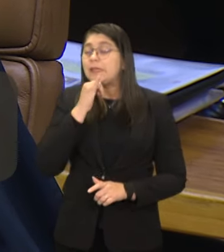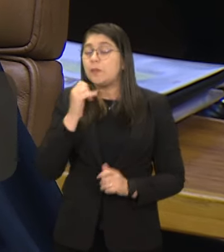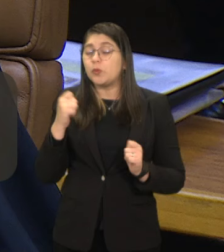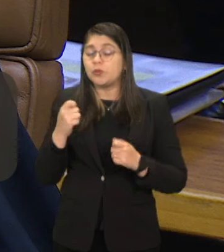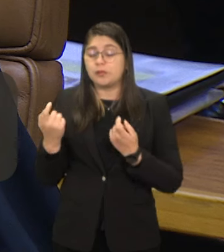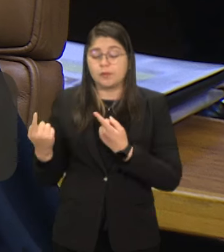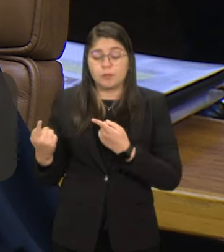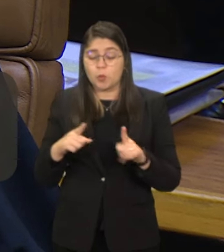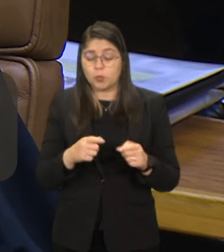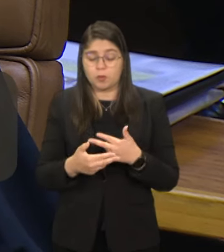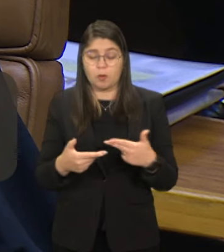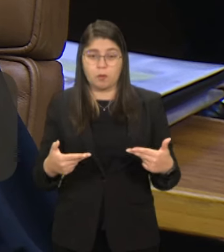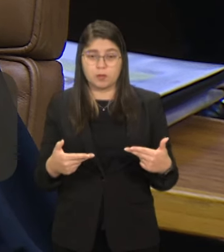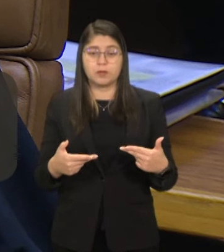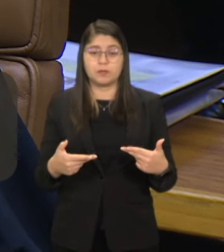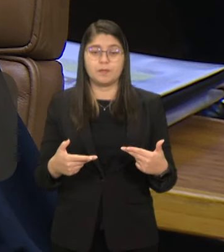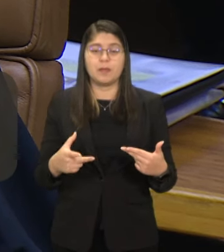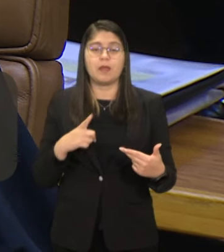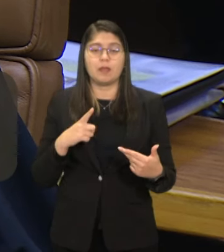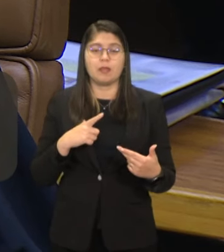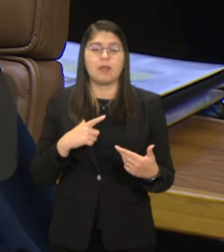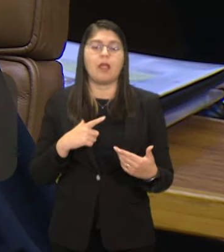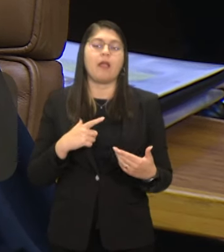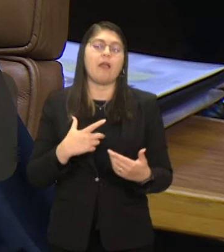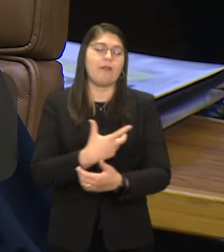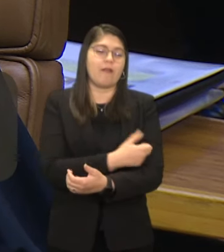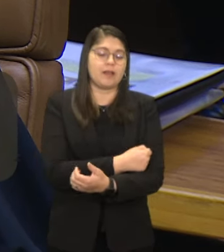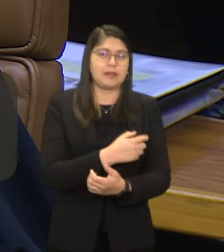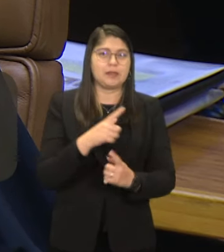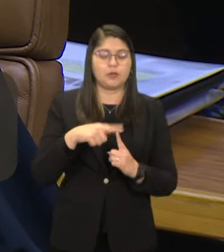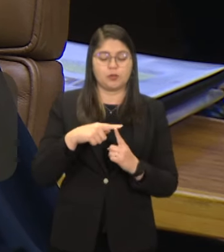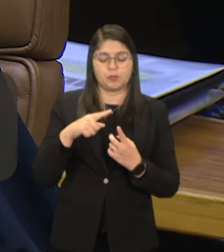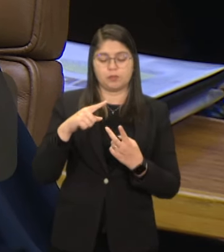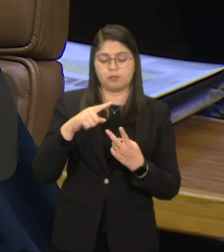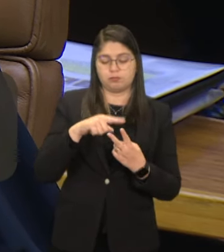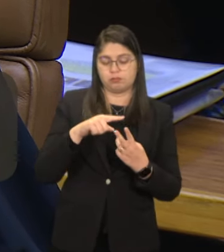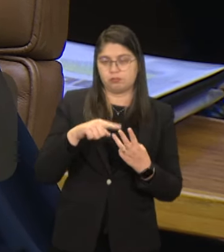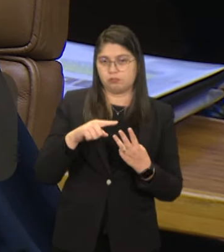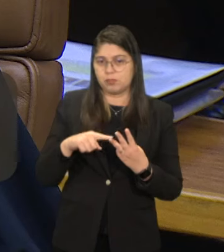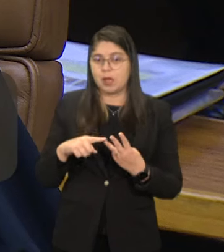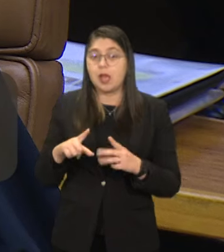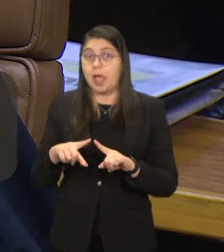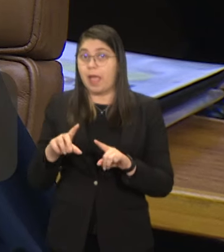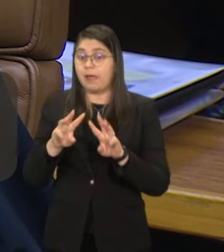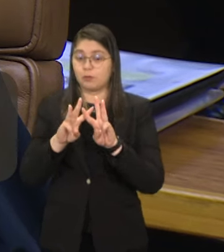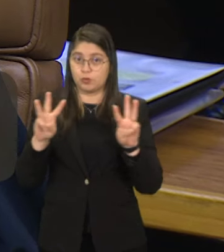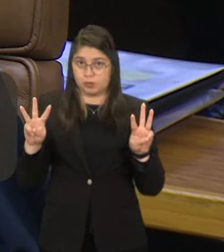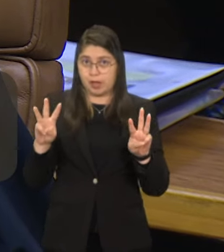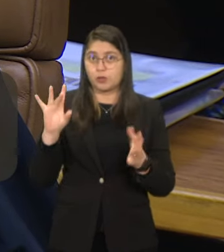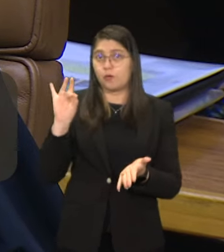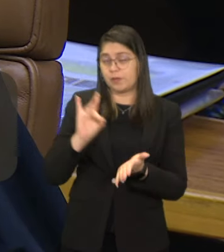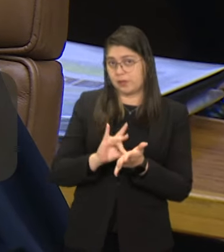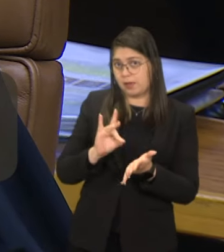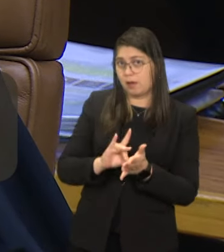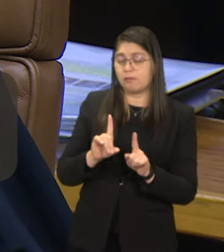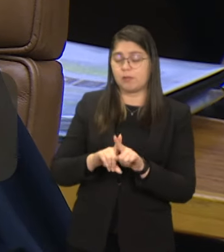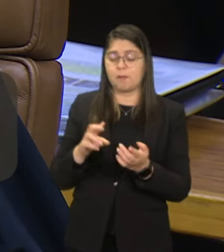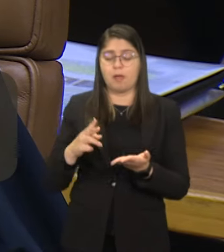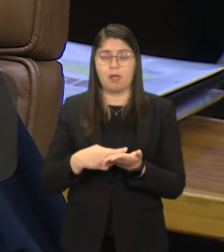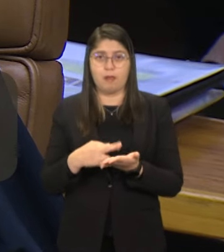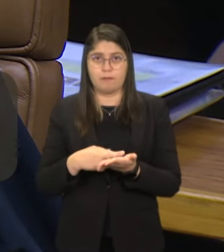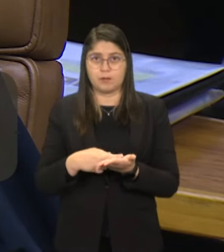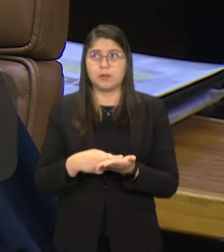Moderna e Pfizer. Isso aqui só são constatações de sites oficiais e de periódicos renomados. Bem assim, há